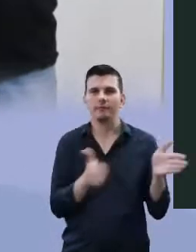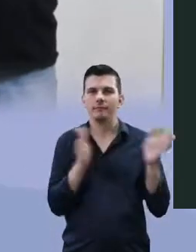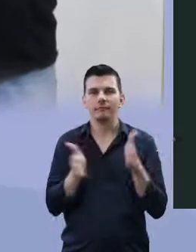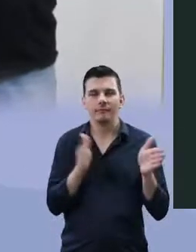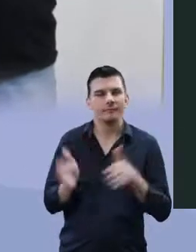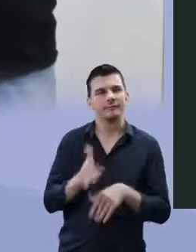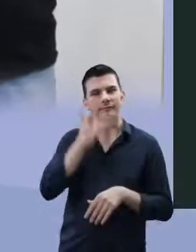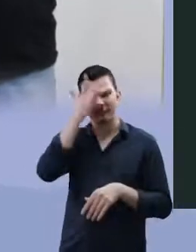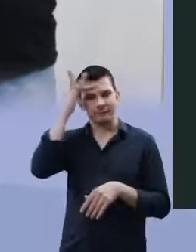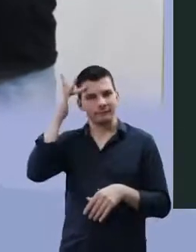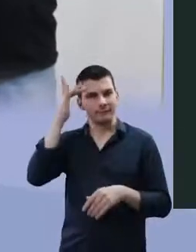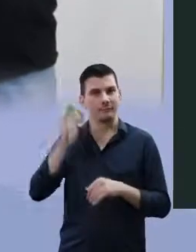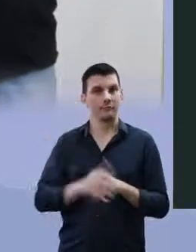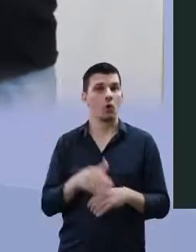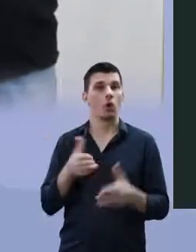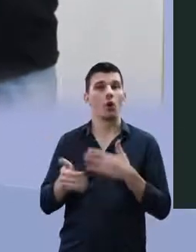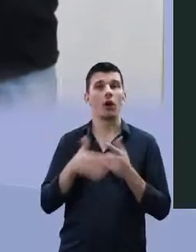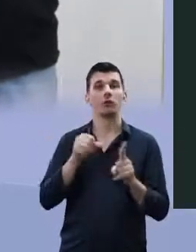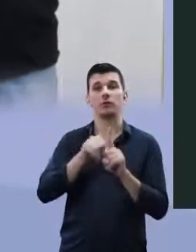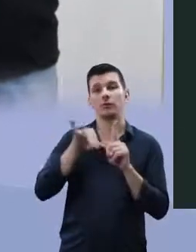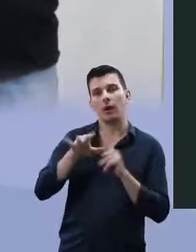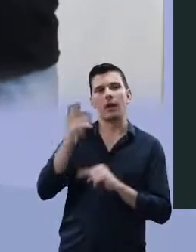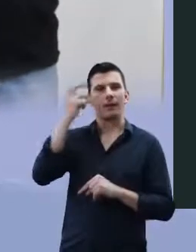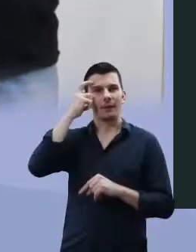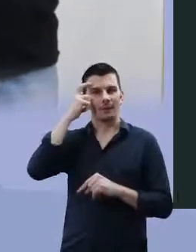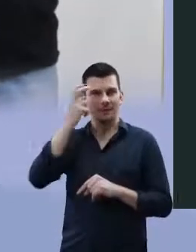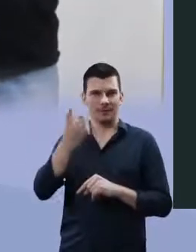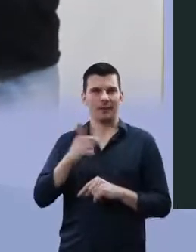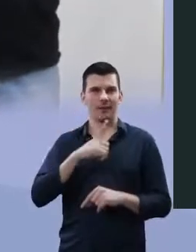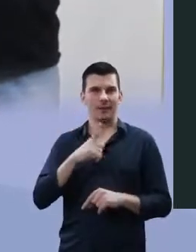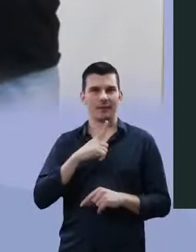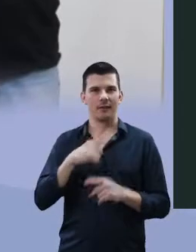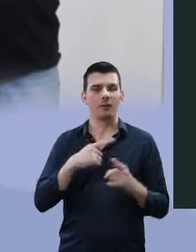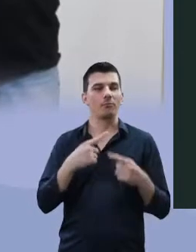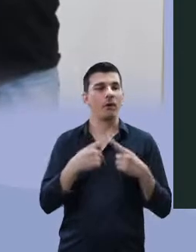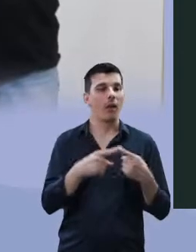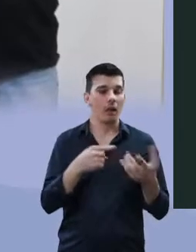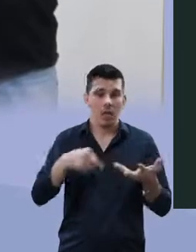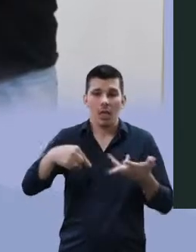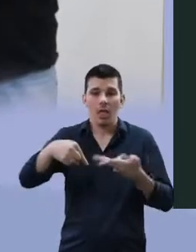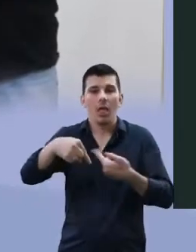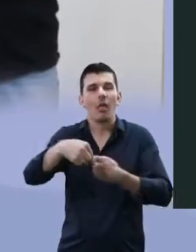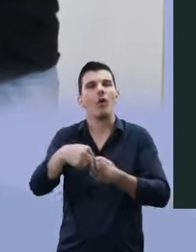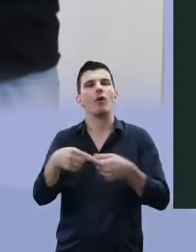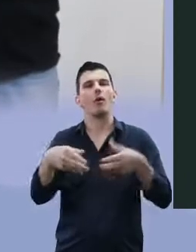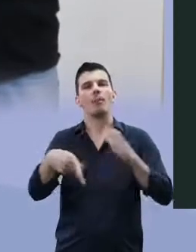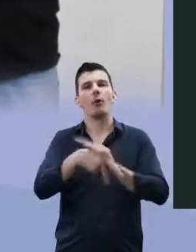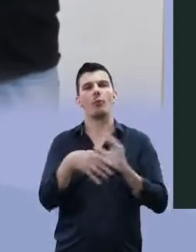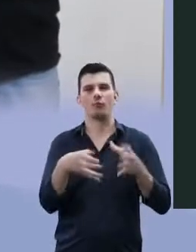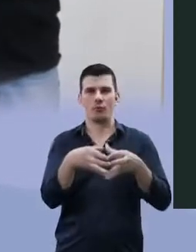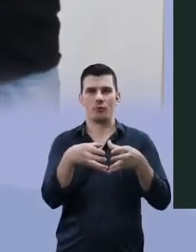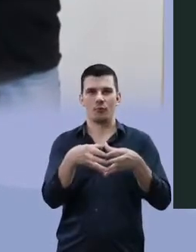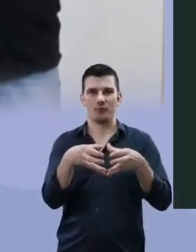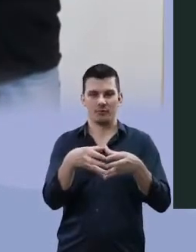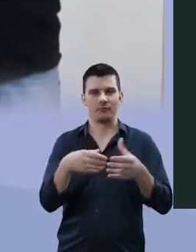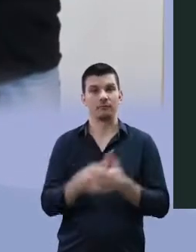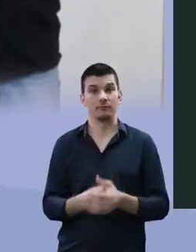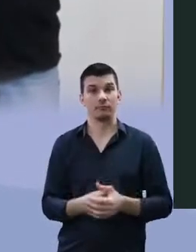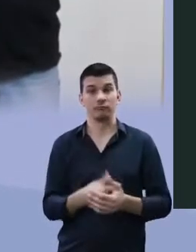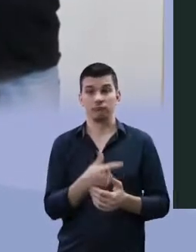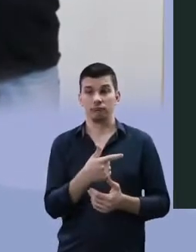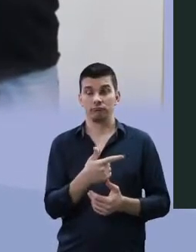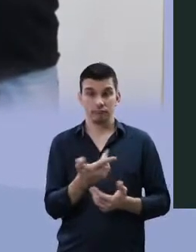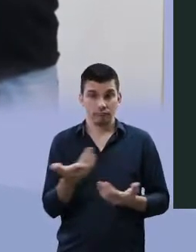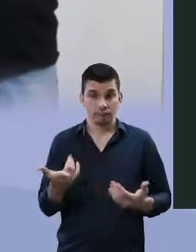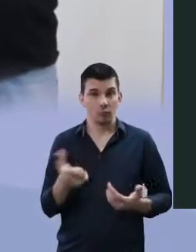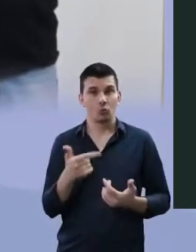ou qualquer sociedade desenvolve cultura. A cultura ela responde pelas necessidades daquele grupo, certo?